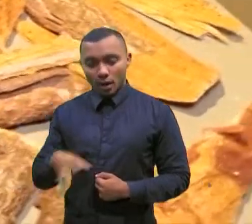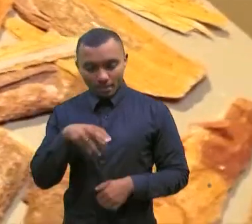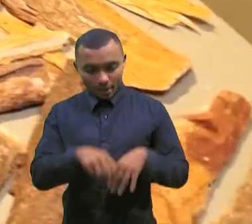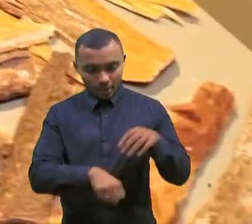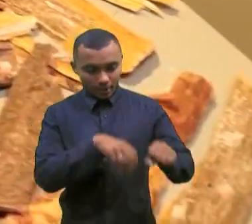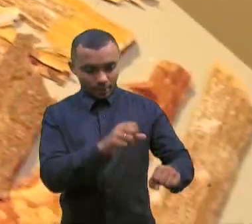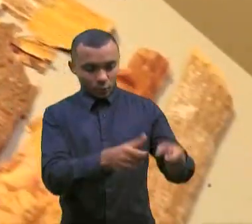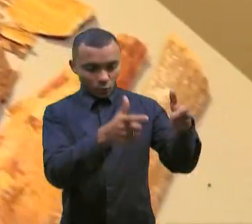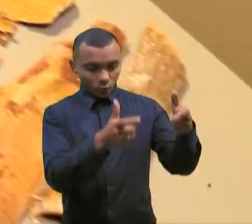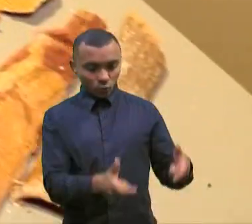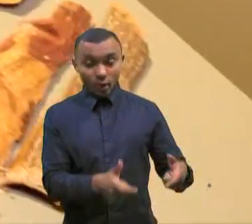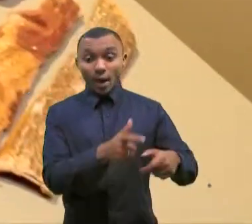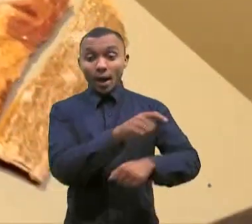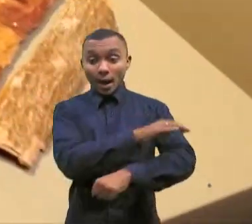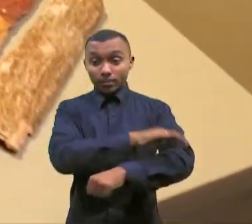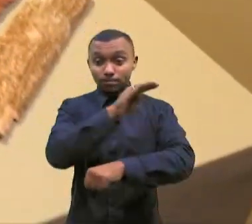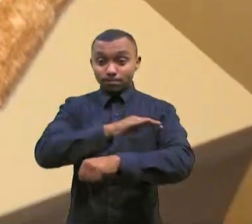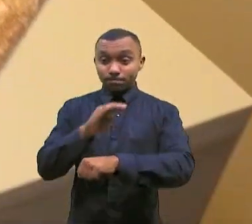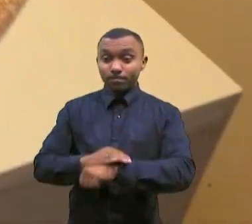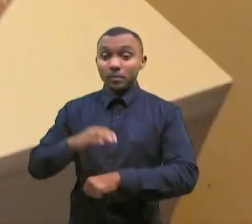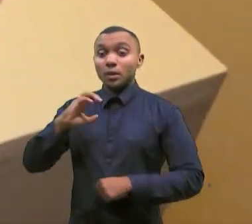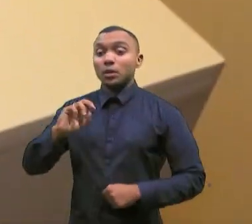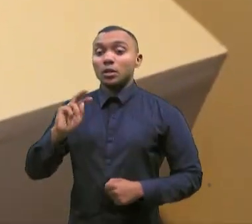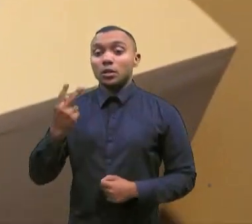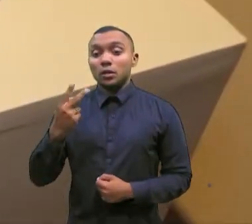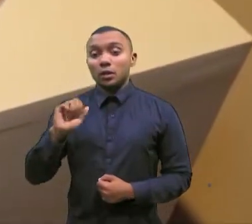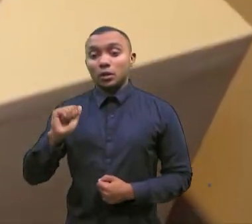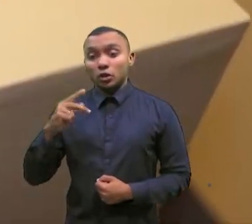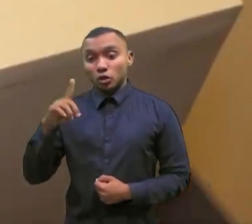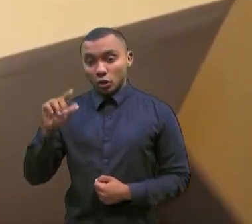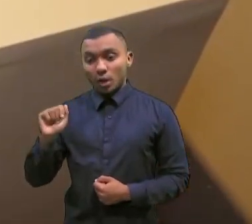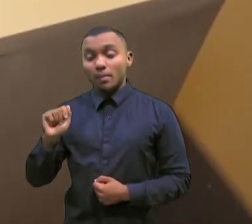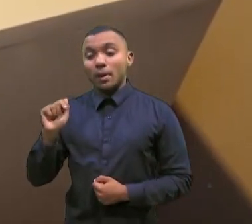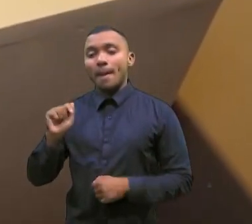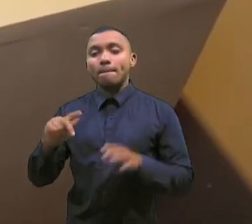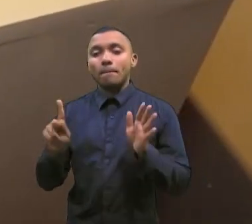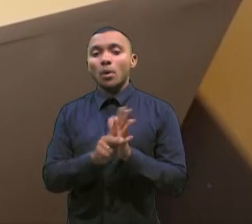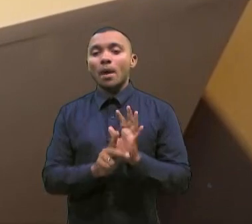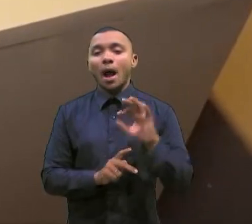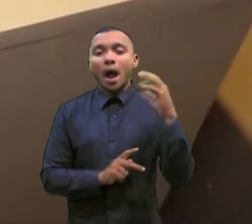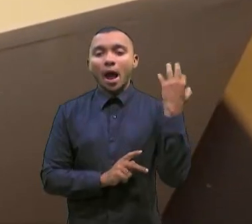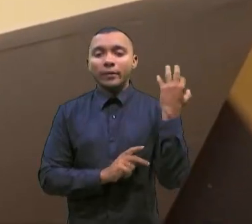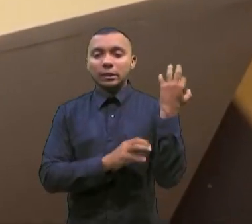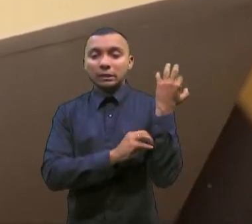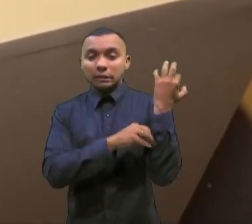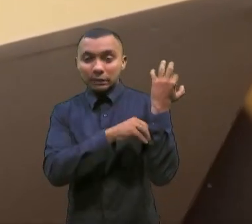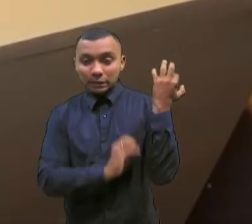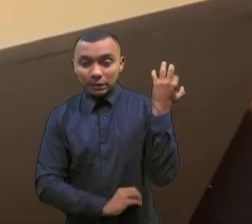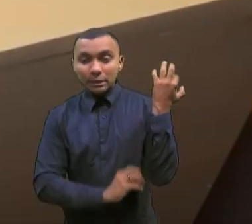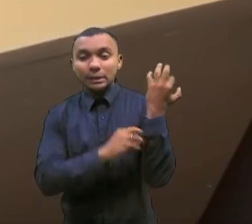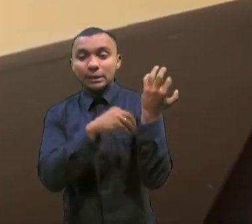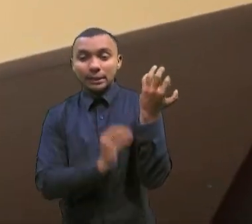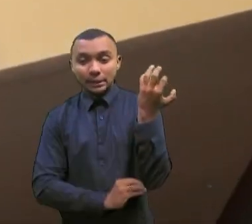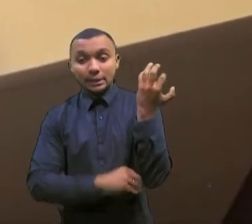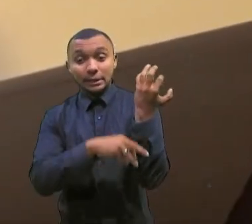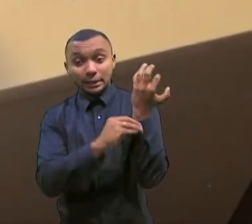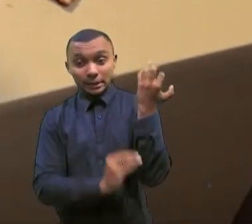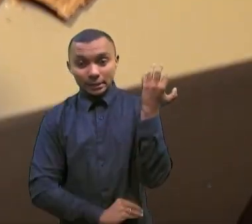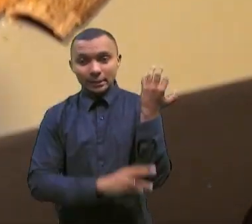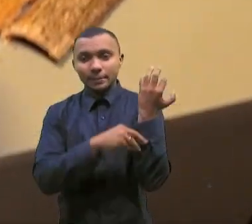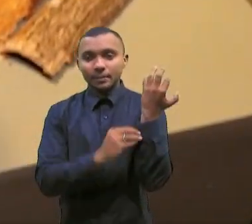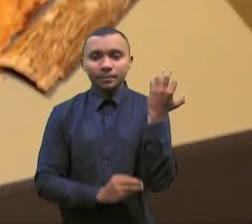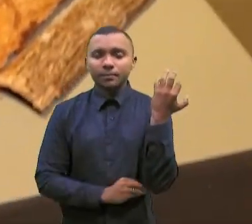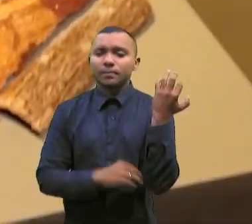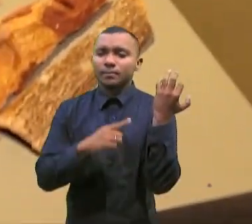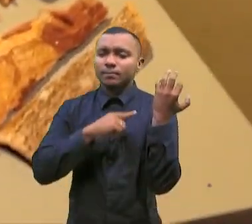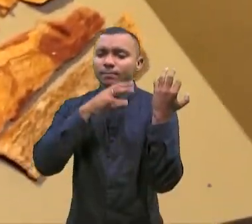Araripe, Ah, né? tá. São raspas de São madeira, raspas, não é? mas são raspas de raízes, Há raízes. né? Então, tem cheiro,